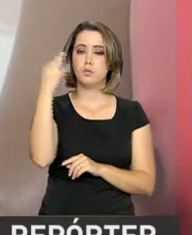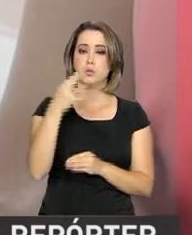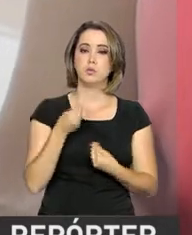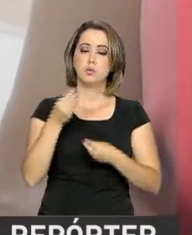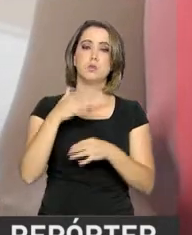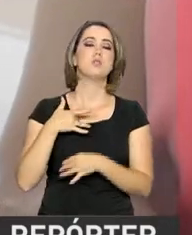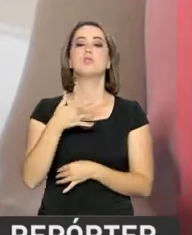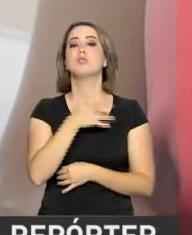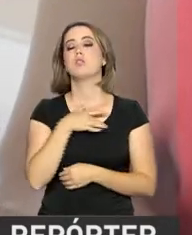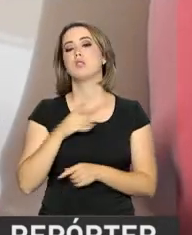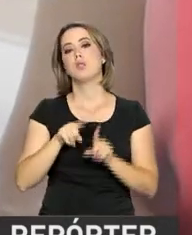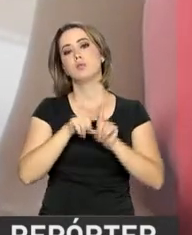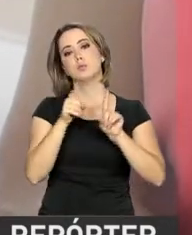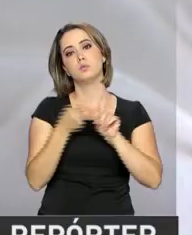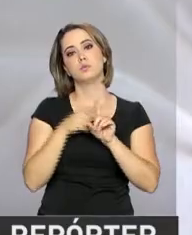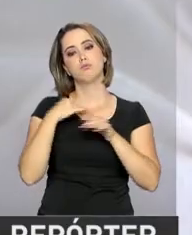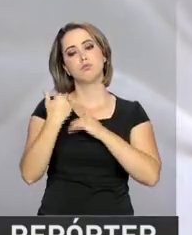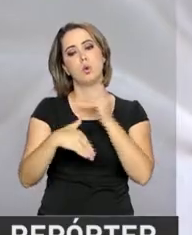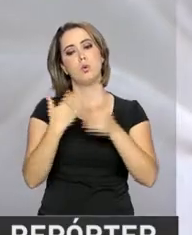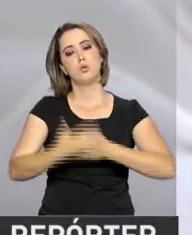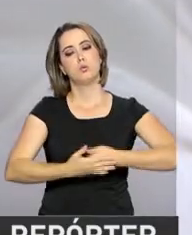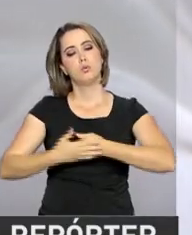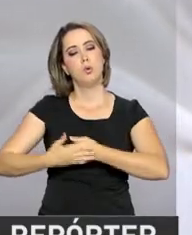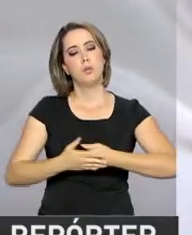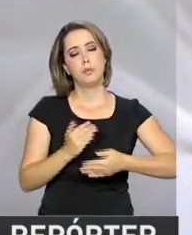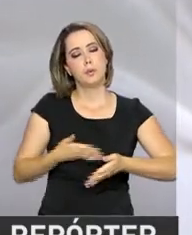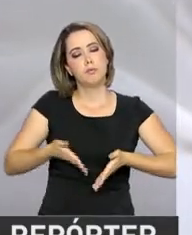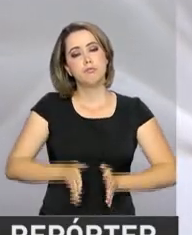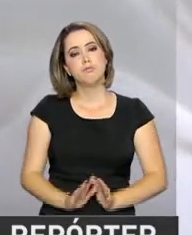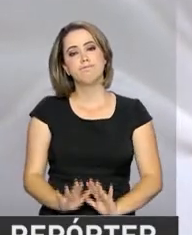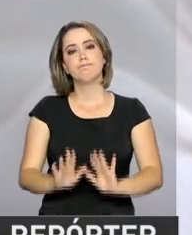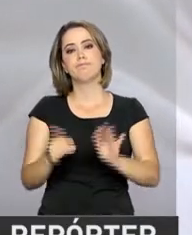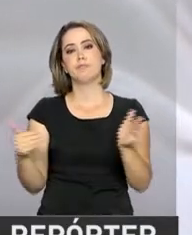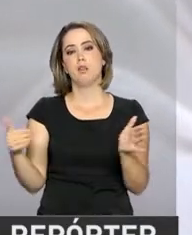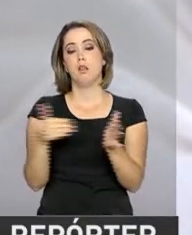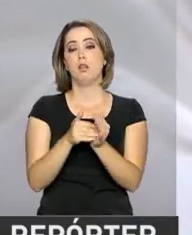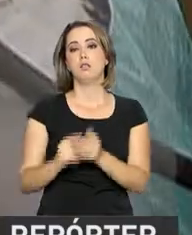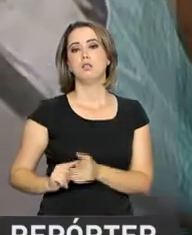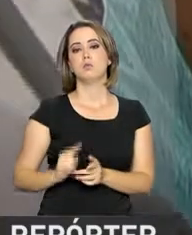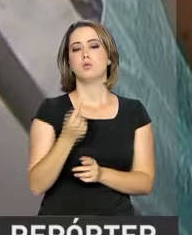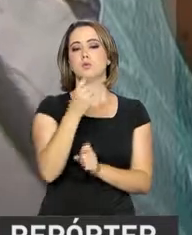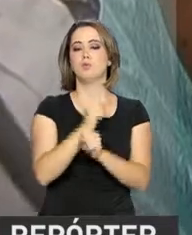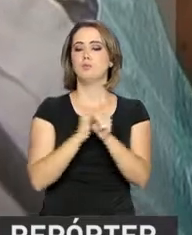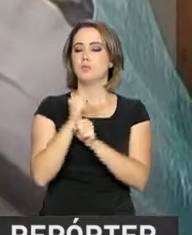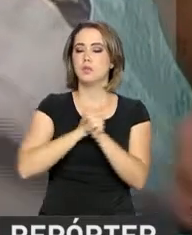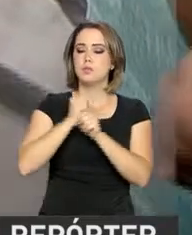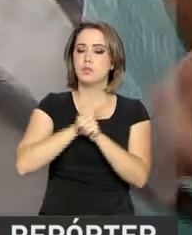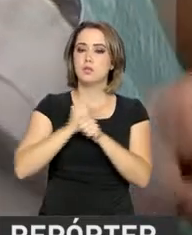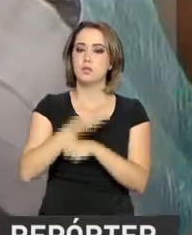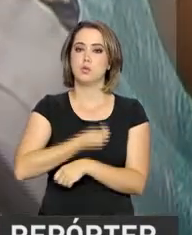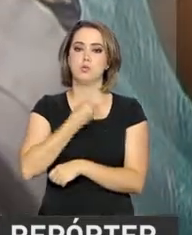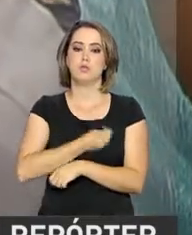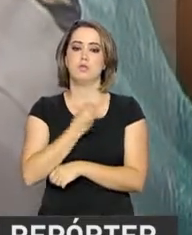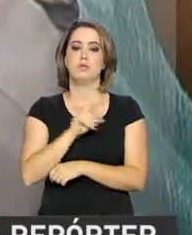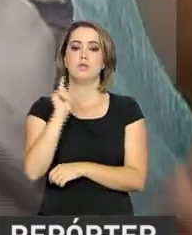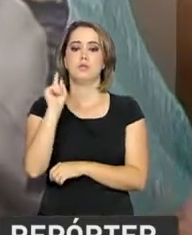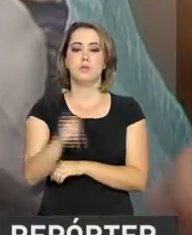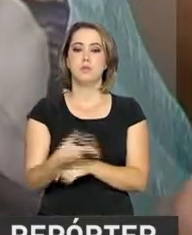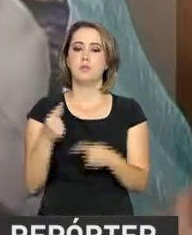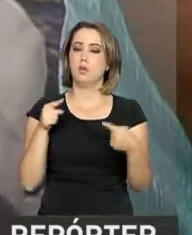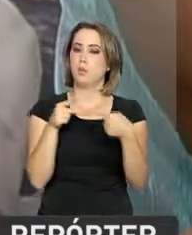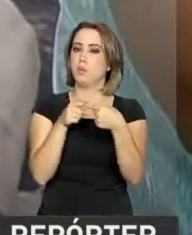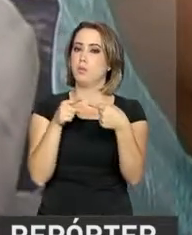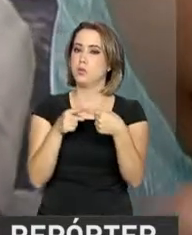contribuir para o desenvolvimento dos bebês desde o nascimento até os primeiros anos de vida essas são algumas das metas